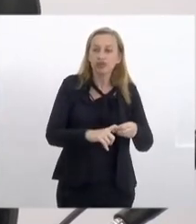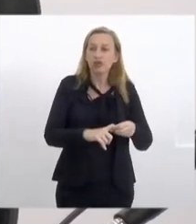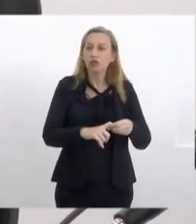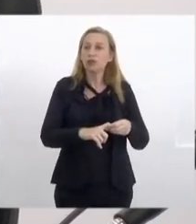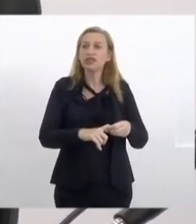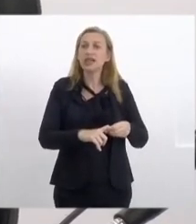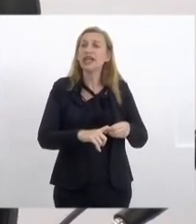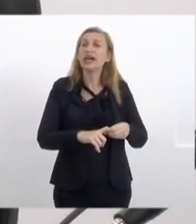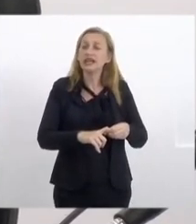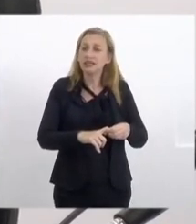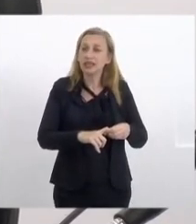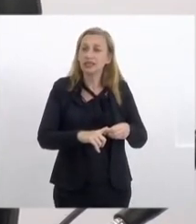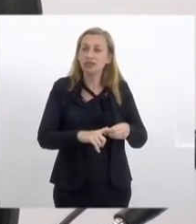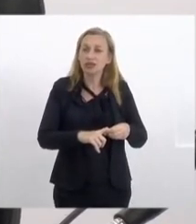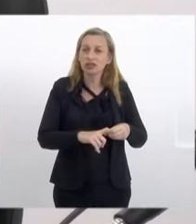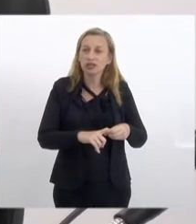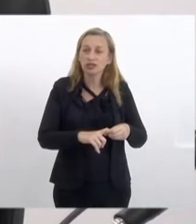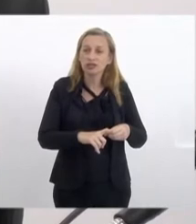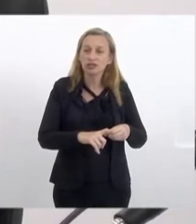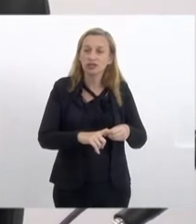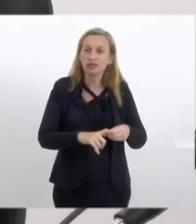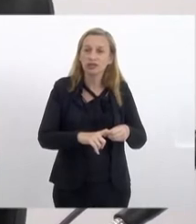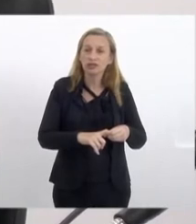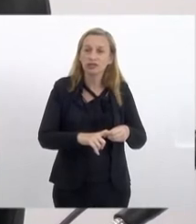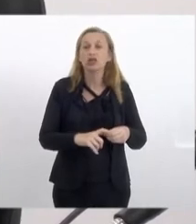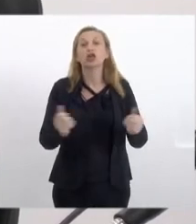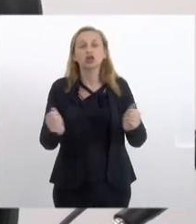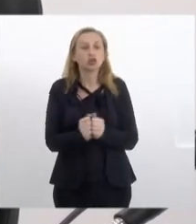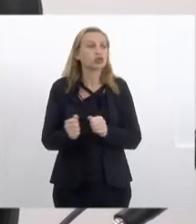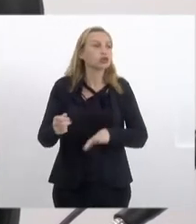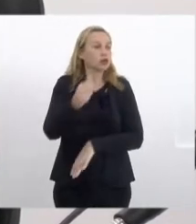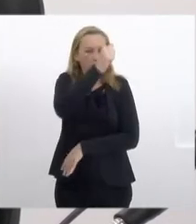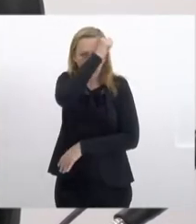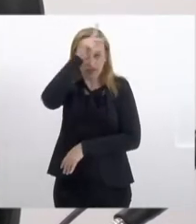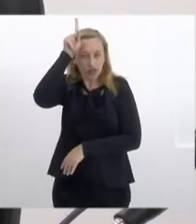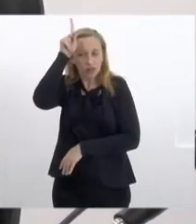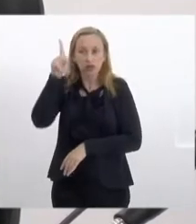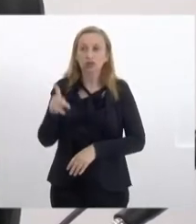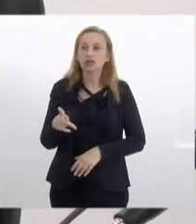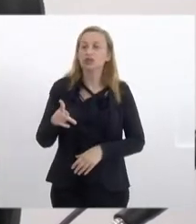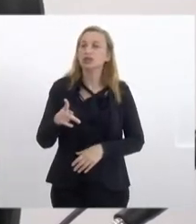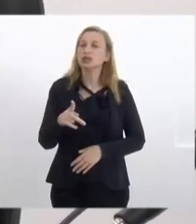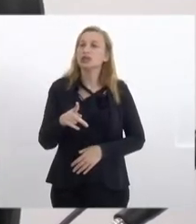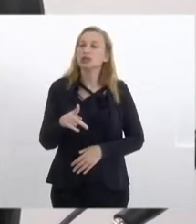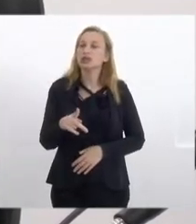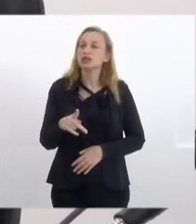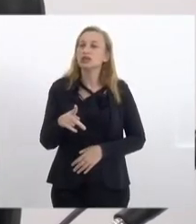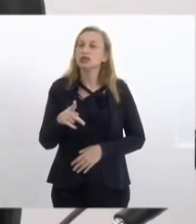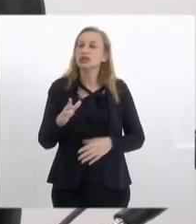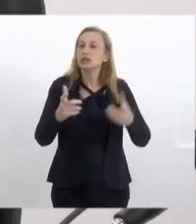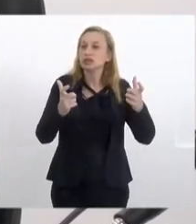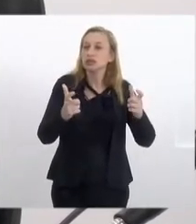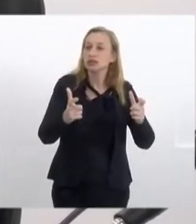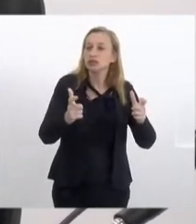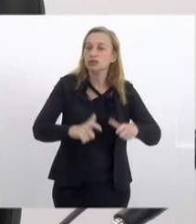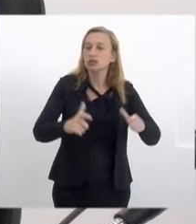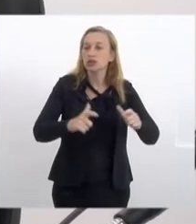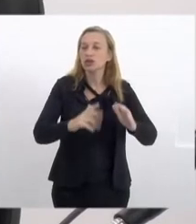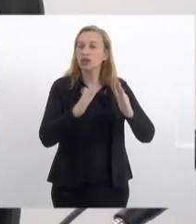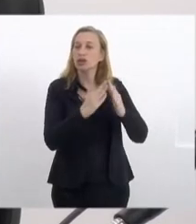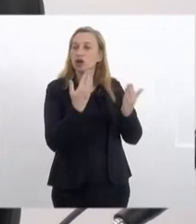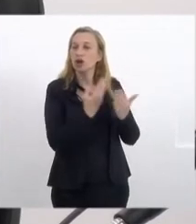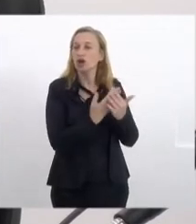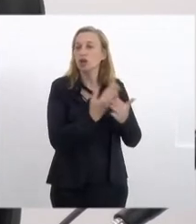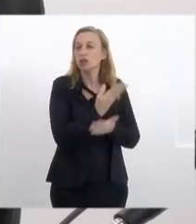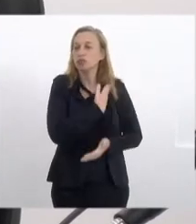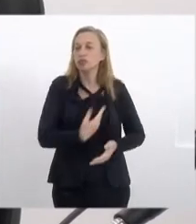essa campanha, esse projeto da Polícia, junto com a Prefeitura, na rede pública de ensino. E também estamos num